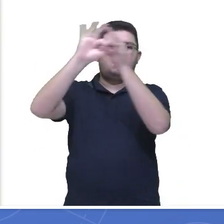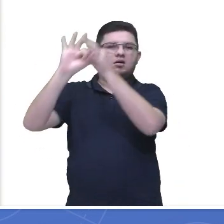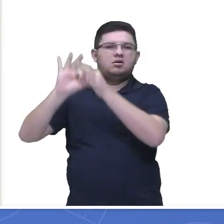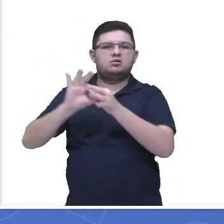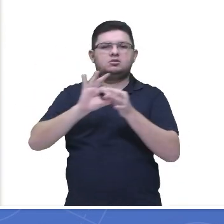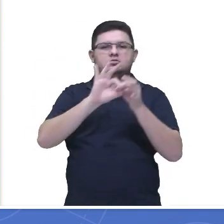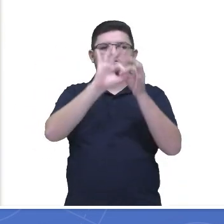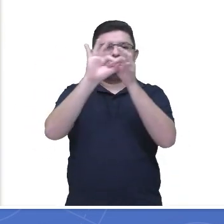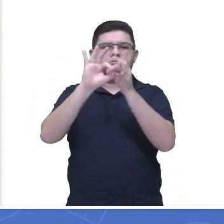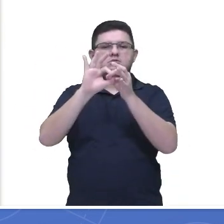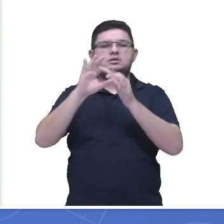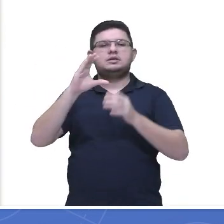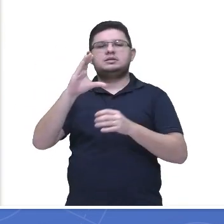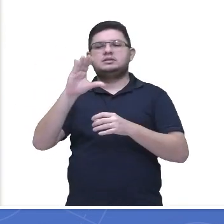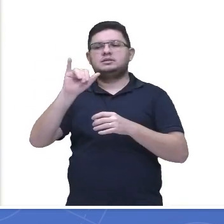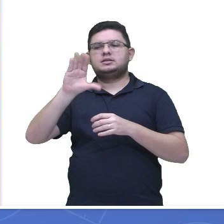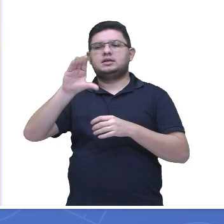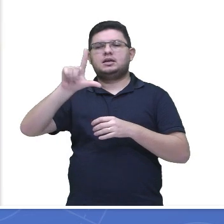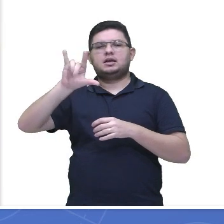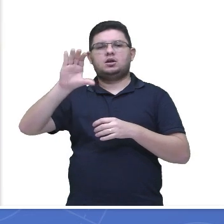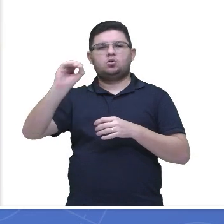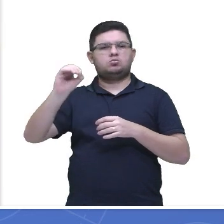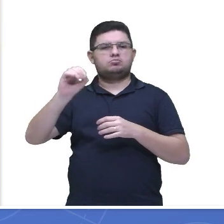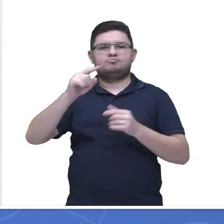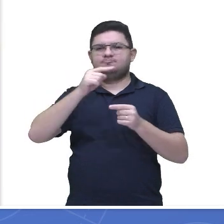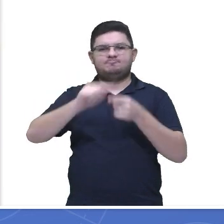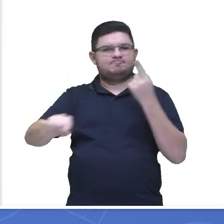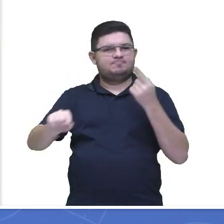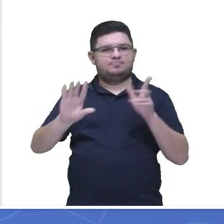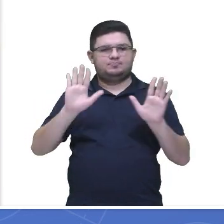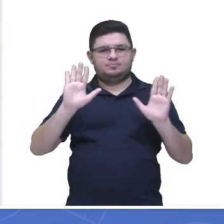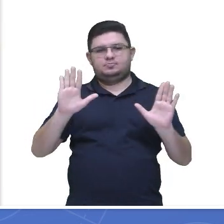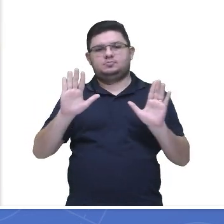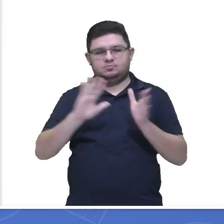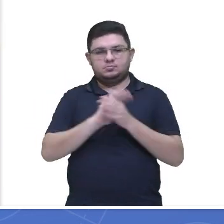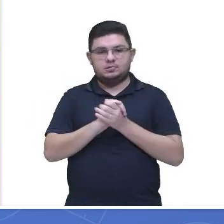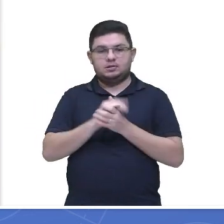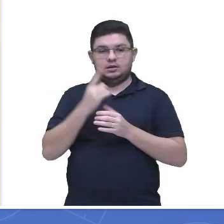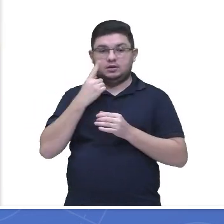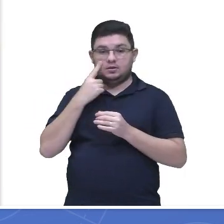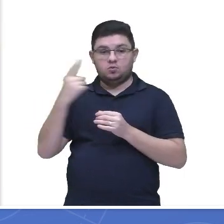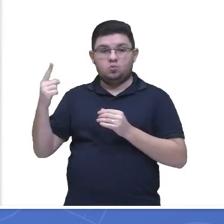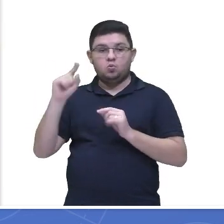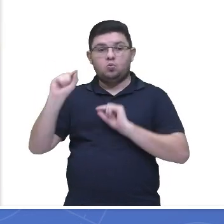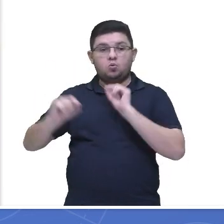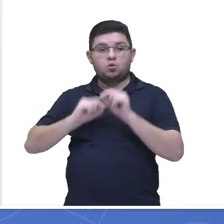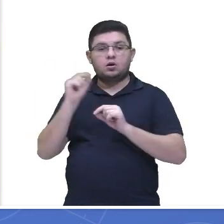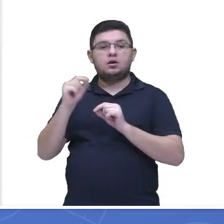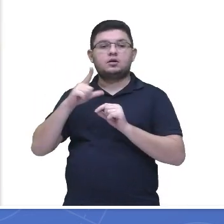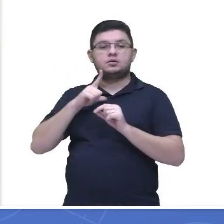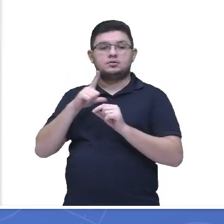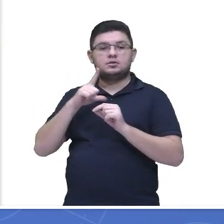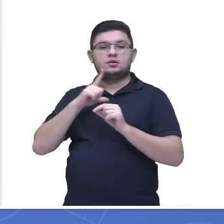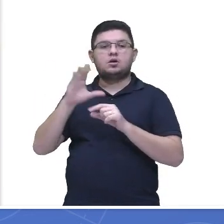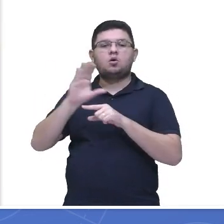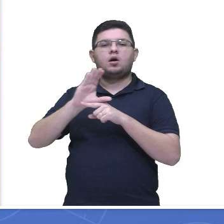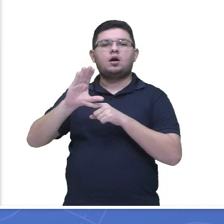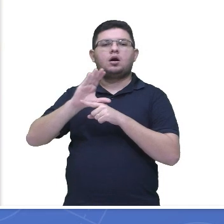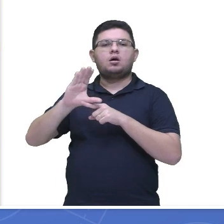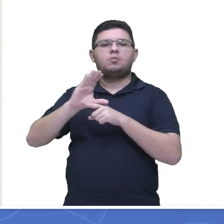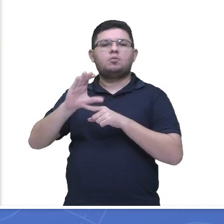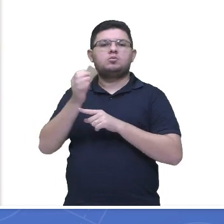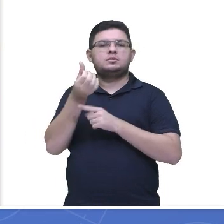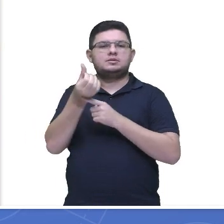aromático, né? A primeira estrutura do benzeno, observem que ele é formado por 6 átomos de